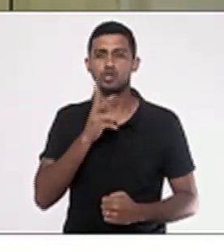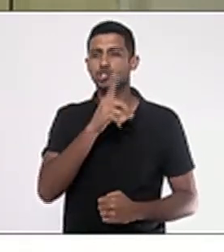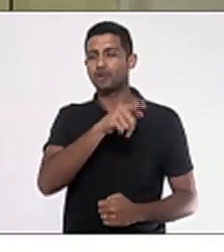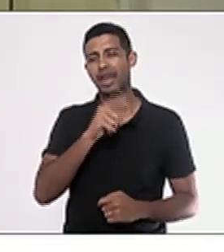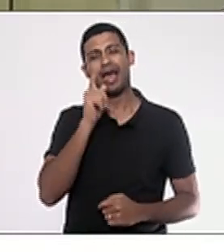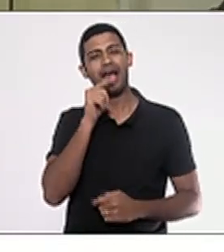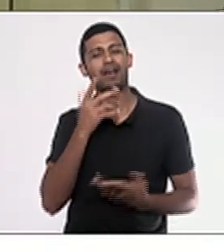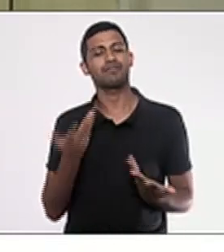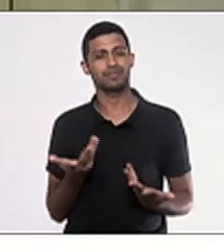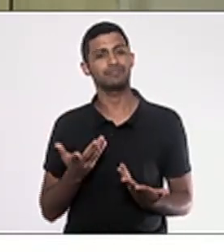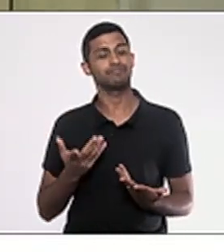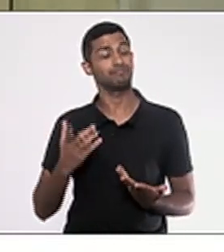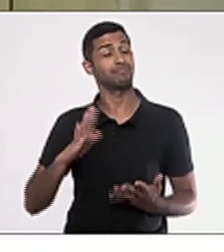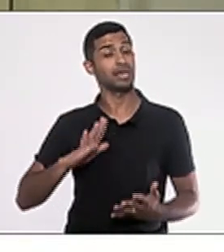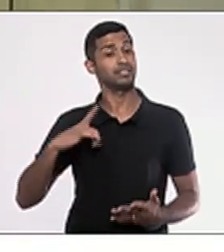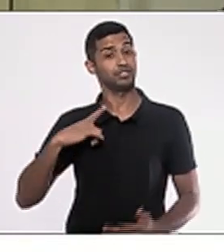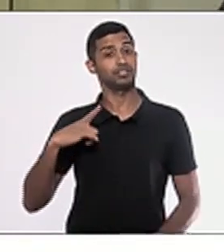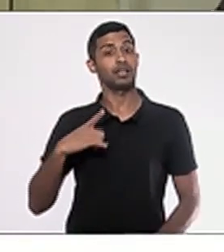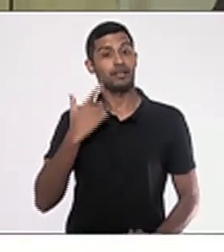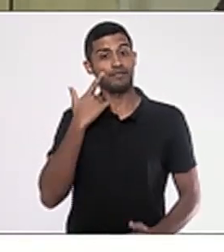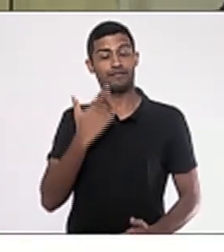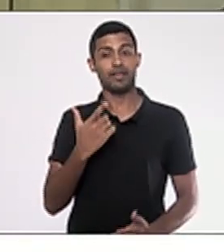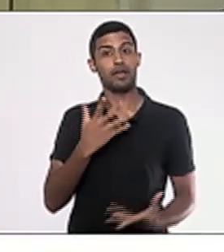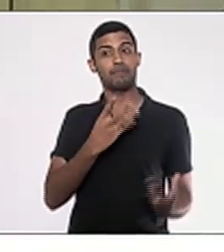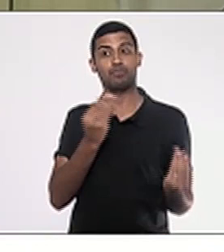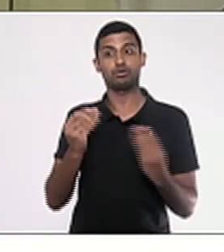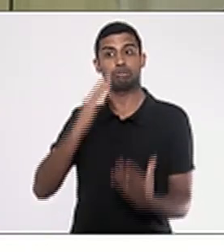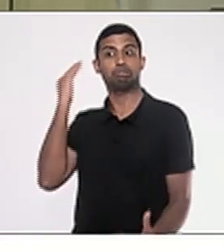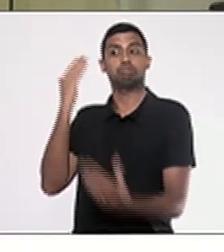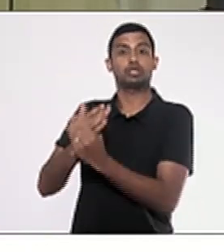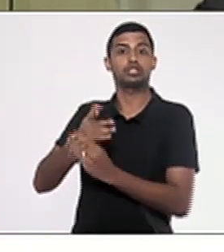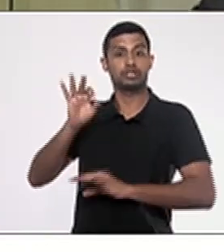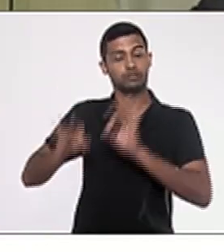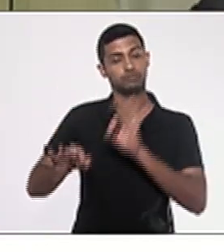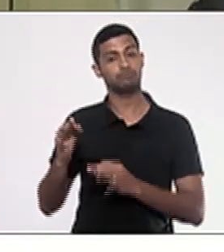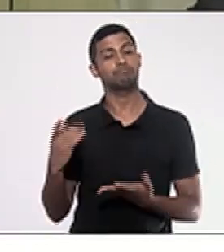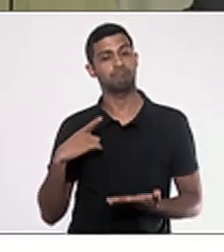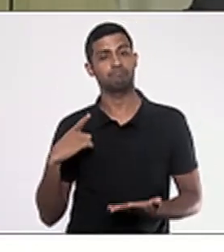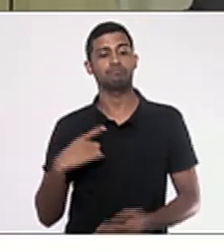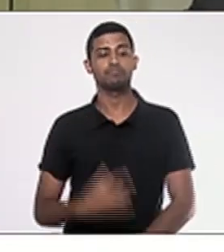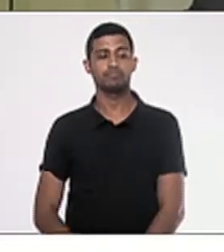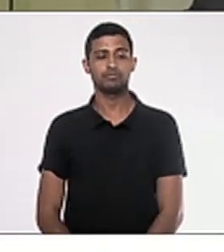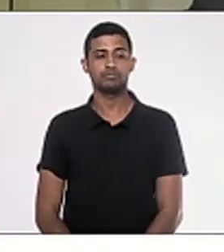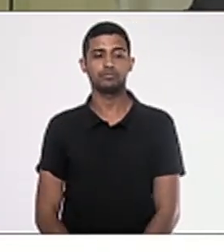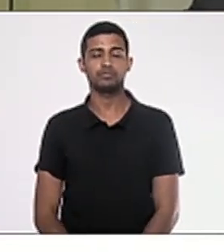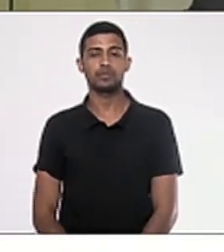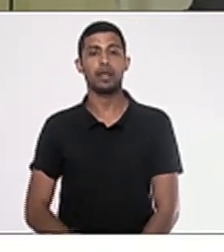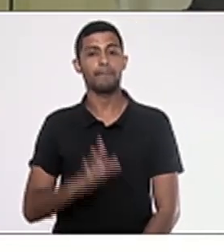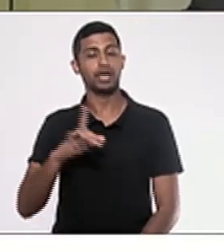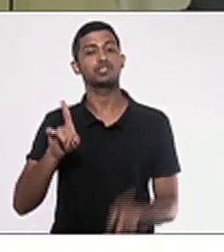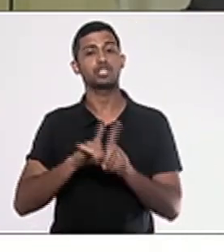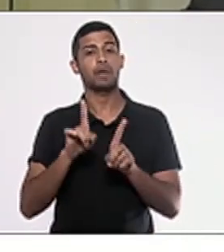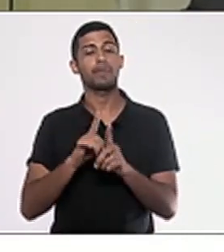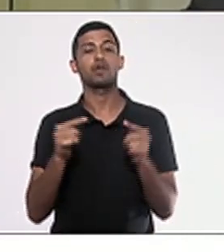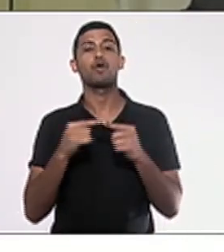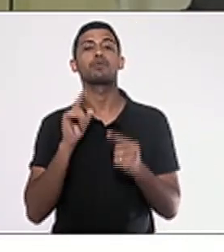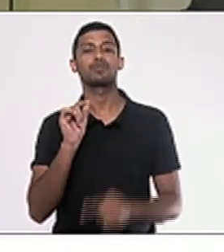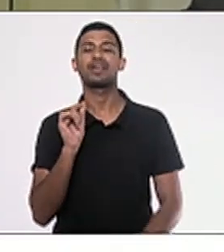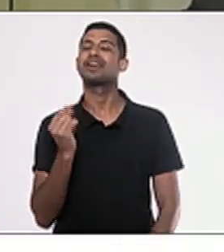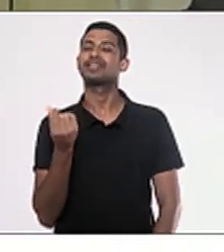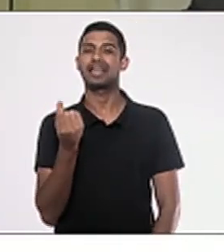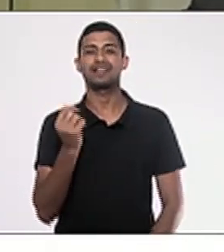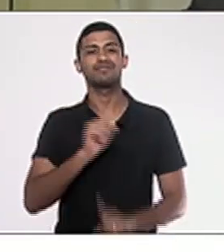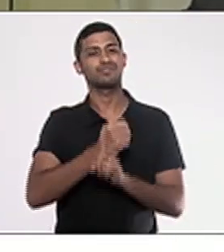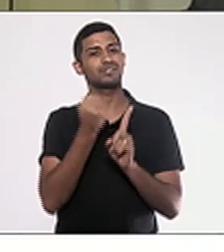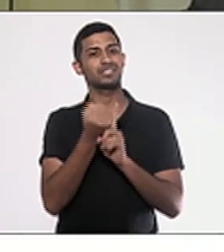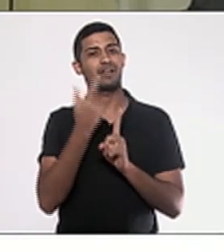E, ainda assim, temos muitas ações judiciais. Isso também tem a ver com a tarifa social. Nem todos